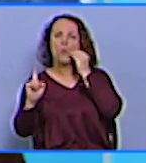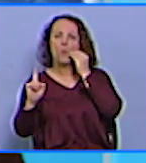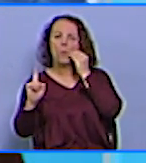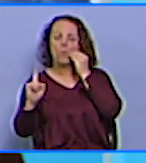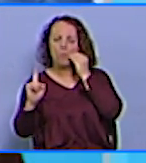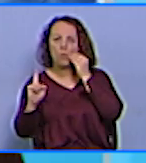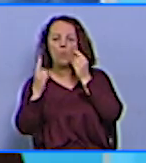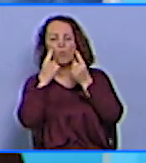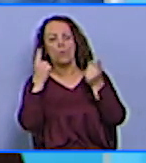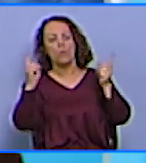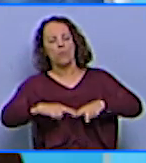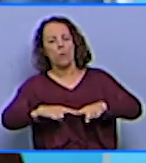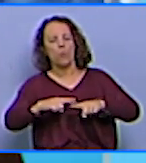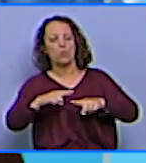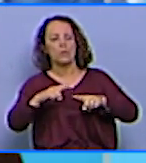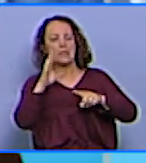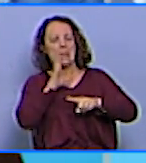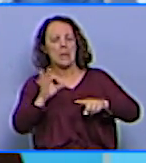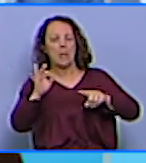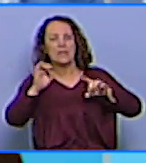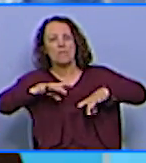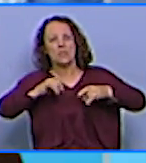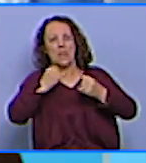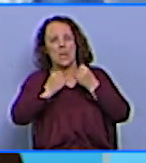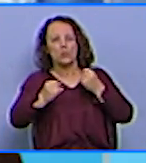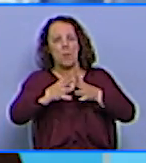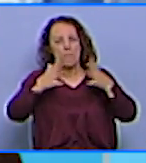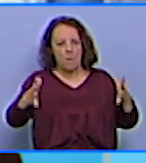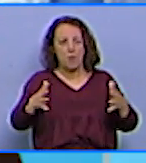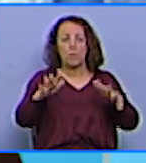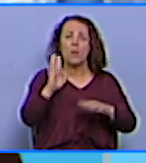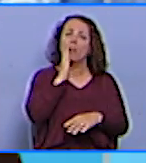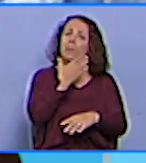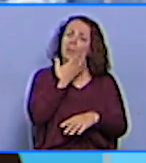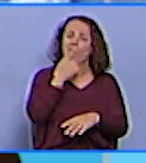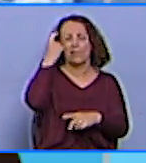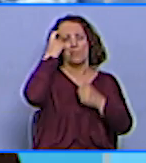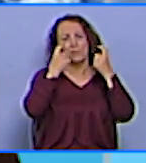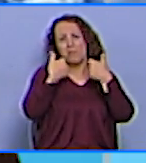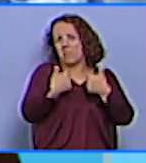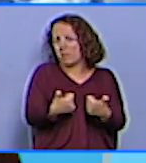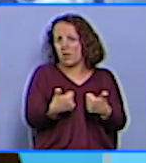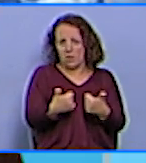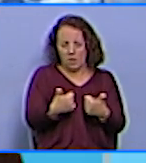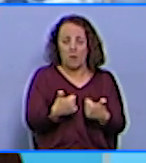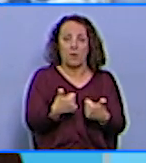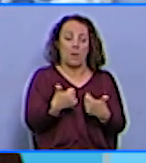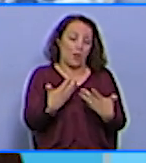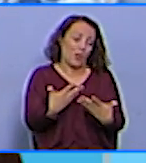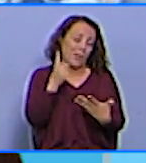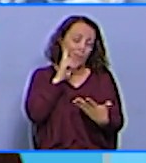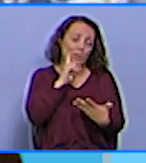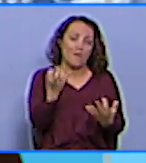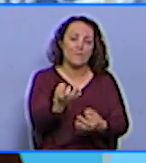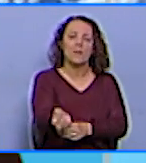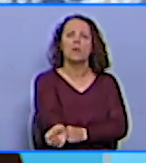tentar reduzir os riscos. Mas aqui também muito o bom senso que neste, mais do que nunca, aqui é necessário. E